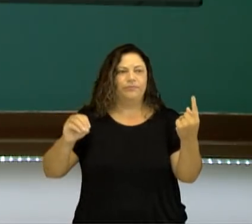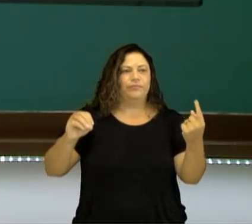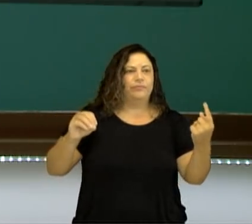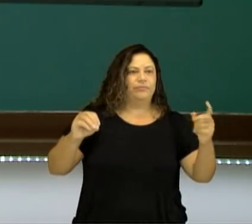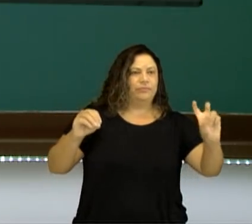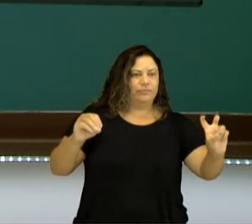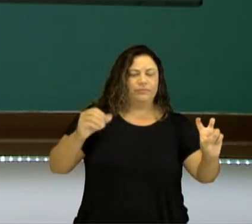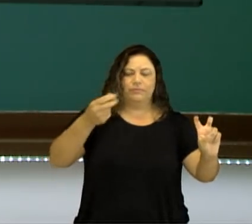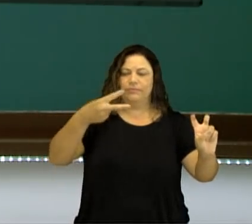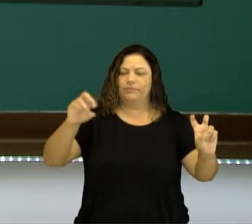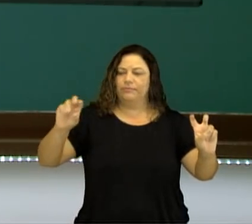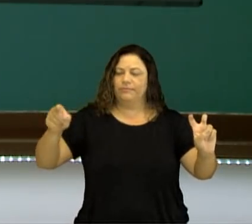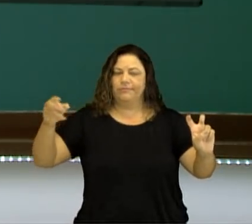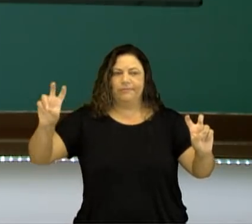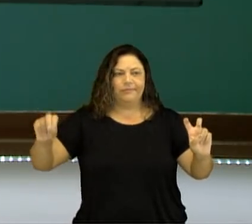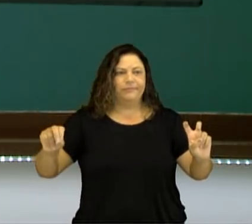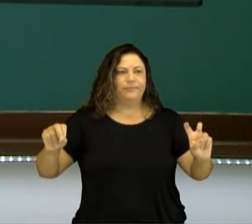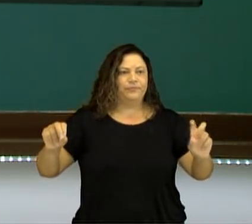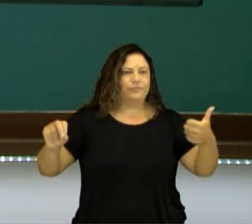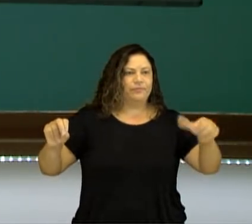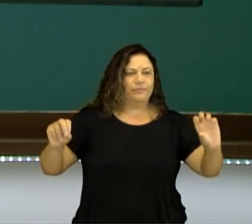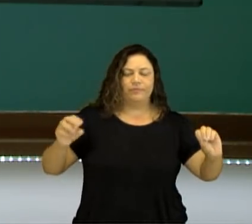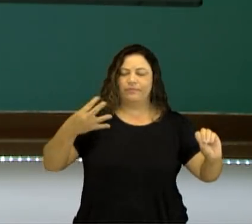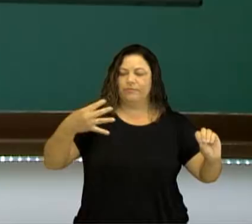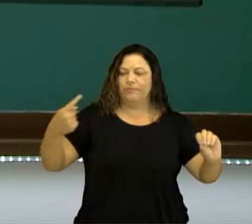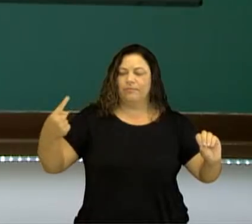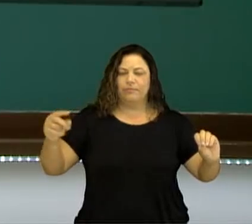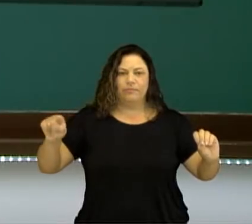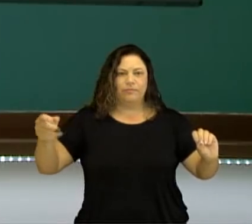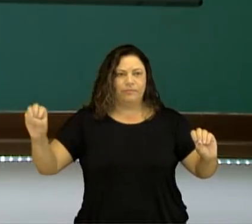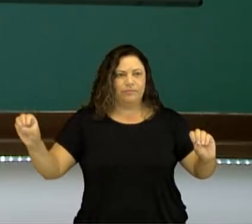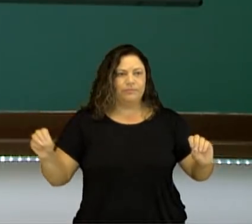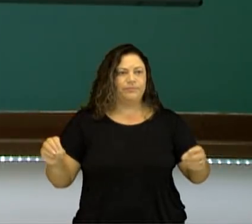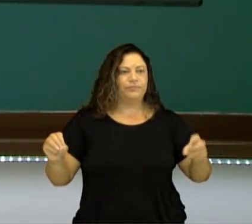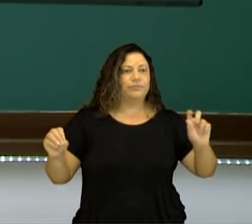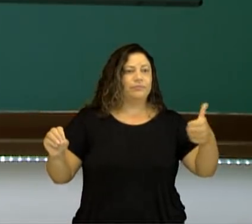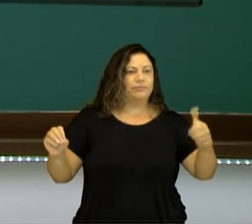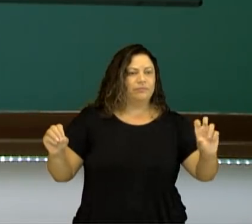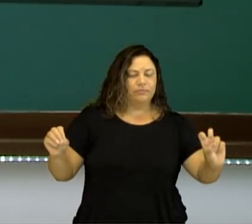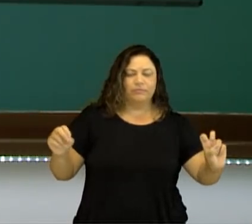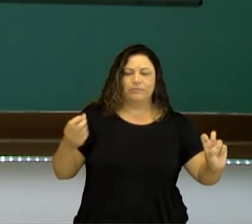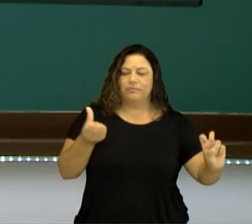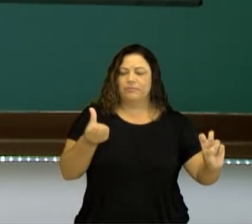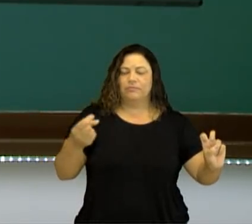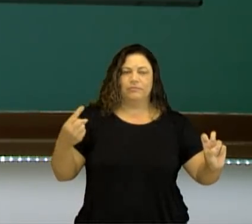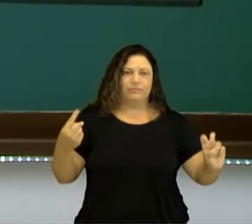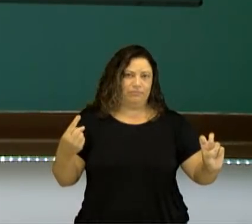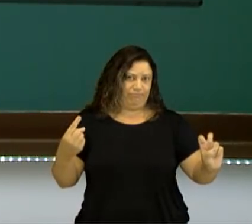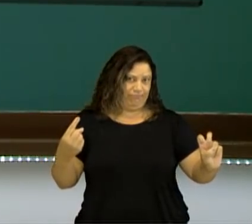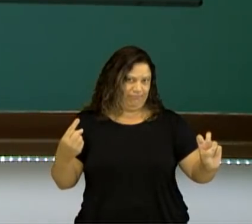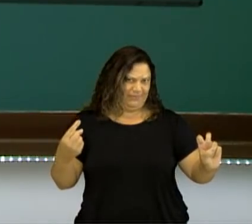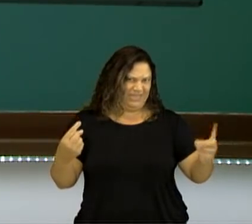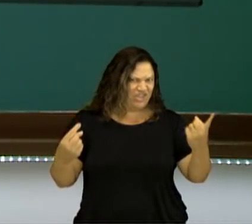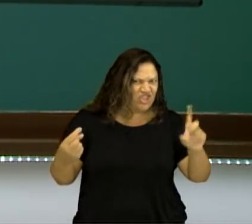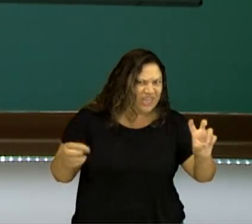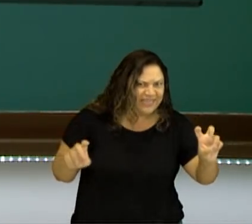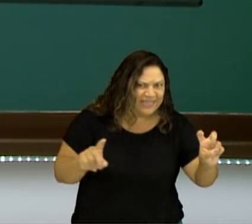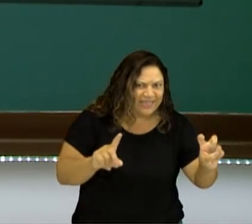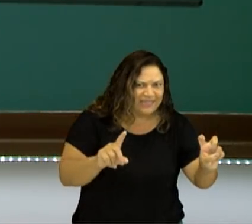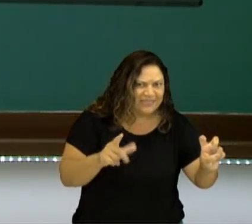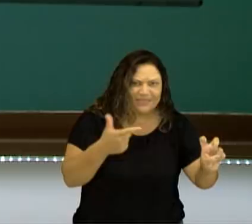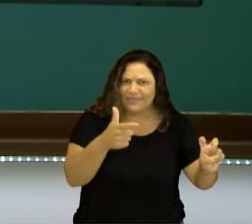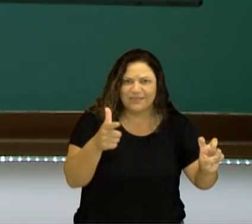litros, 20,50, 10 litros, R$ 41,00, 15 litros, não tinha 15 litros lá na nossa